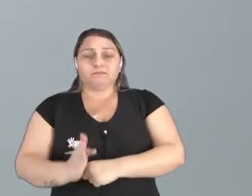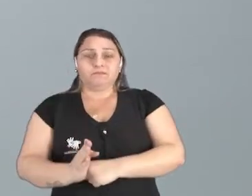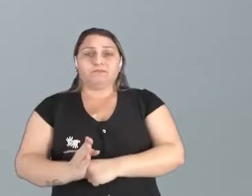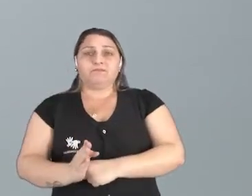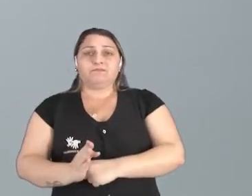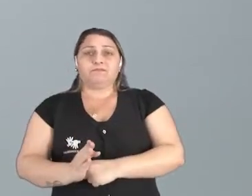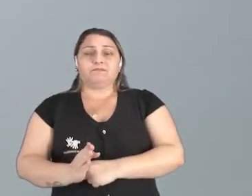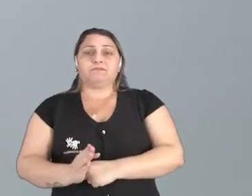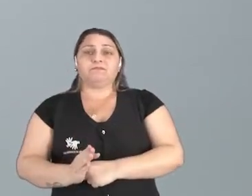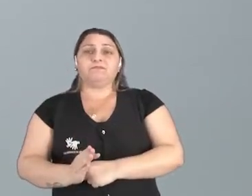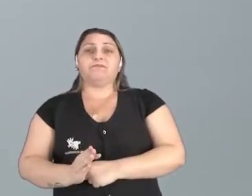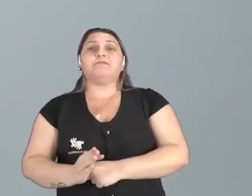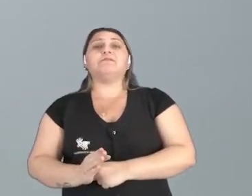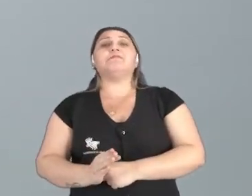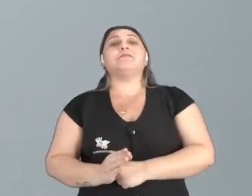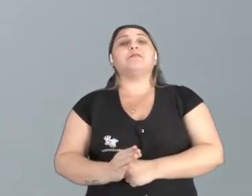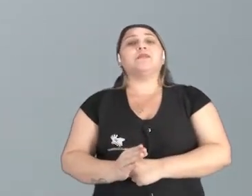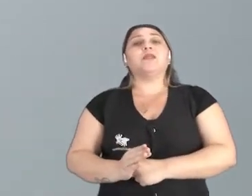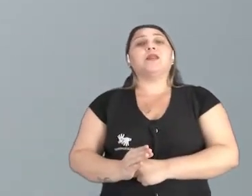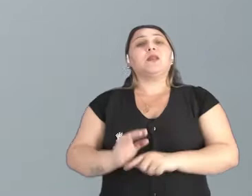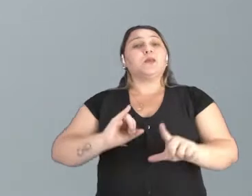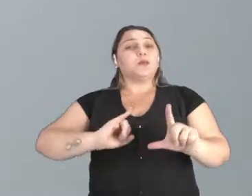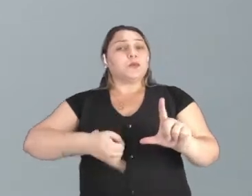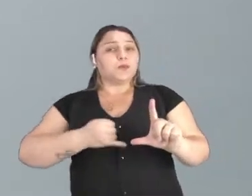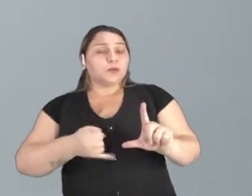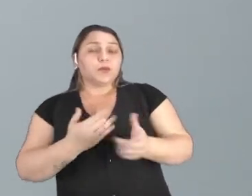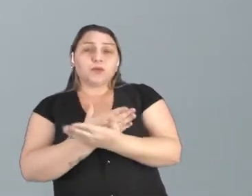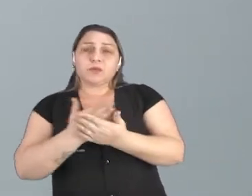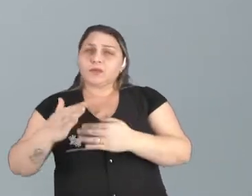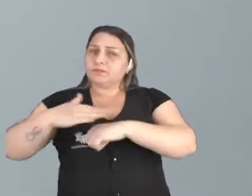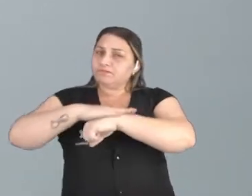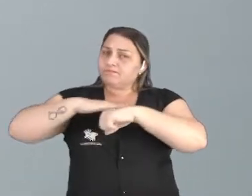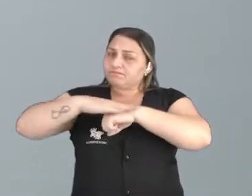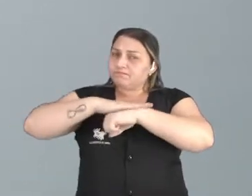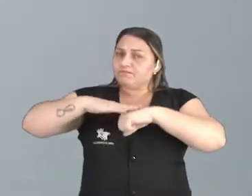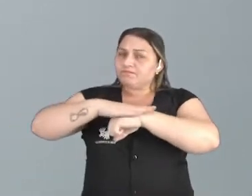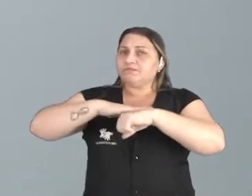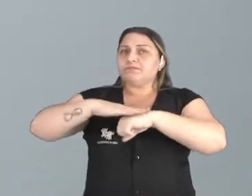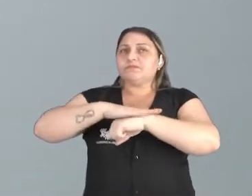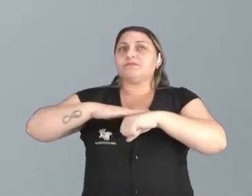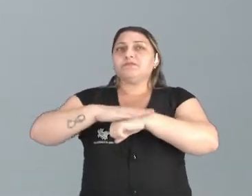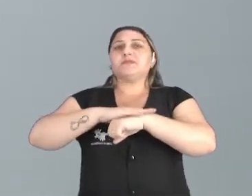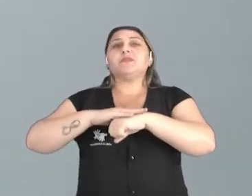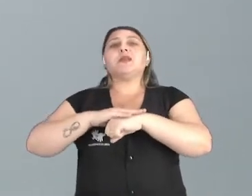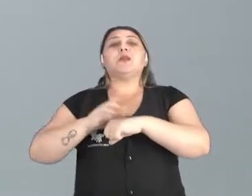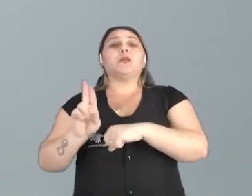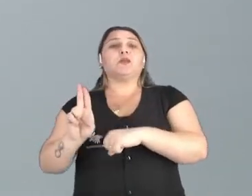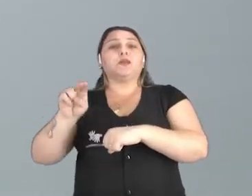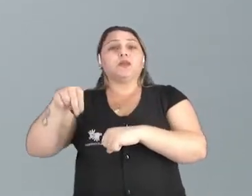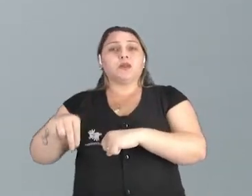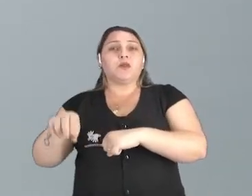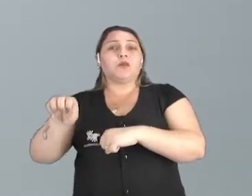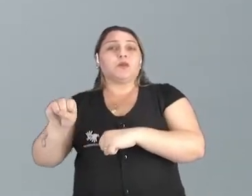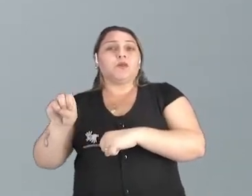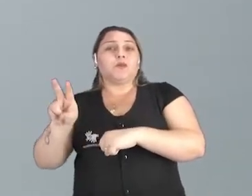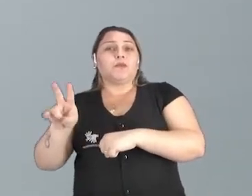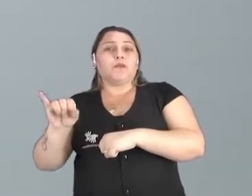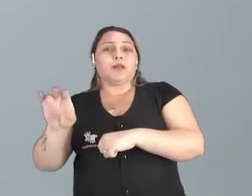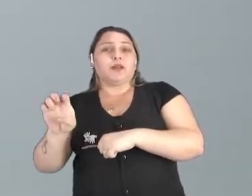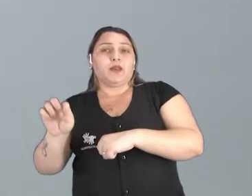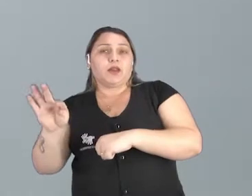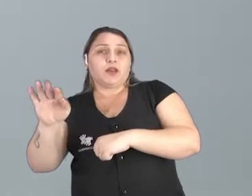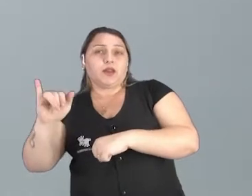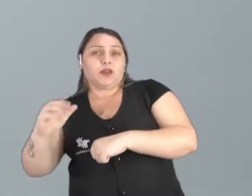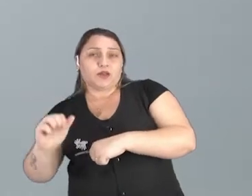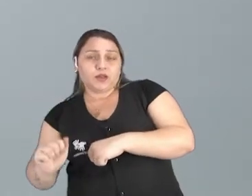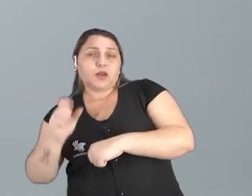Jango, desculpa, o Jânio Quadros, ele começa então a dialogar, né, tanto com a União Soviética quanto com os Estados